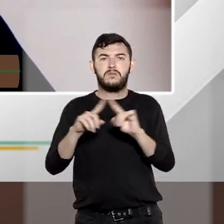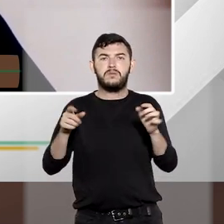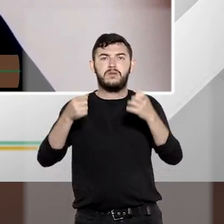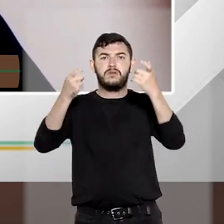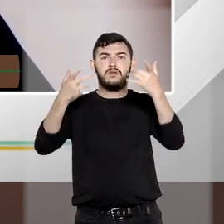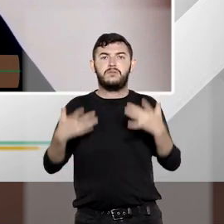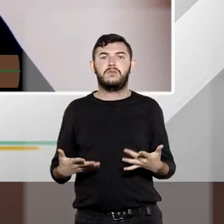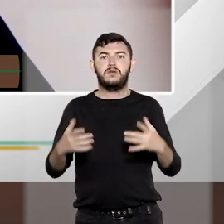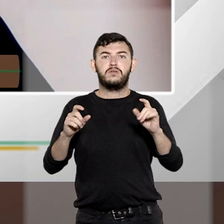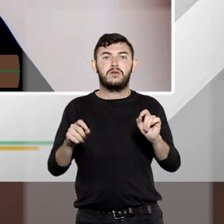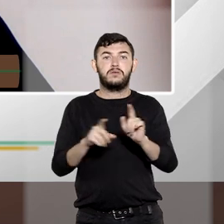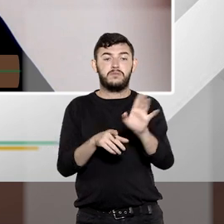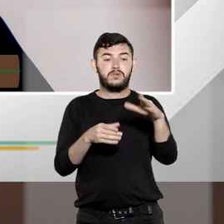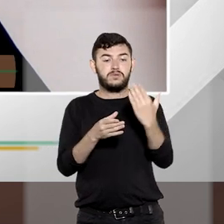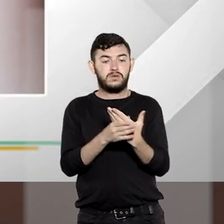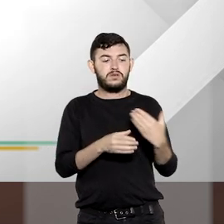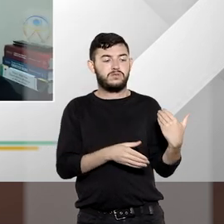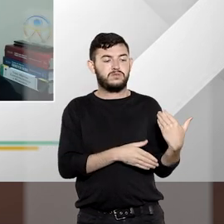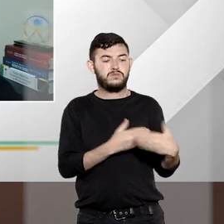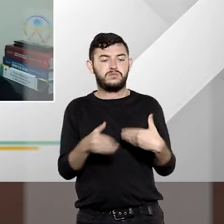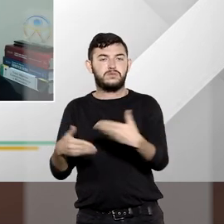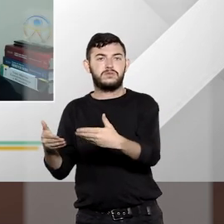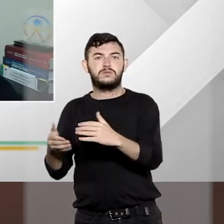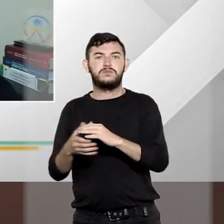andamento processual.